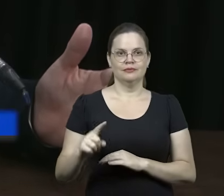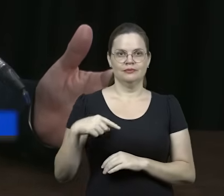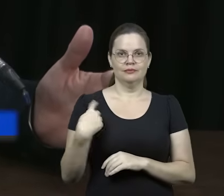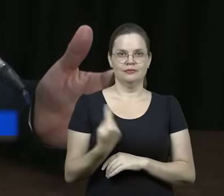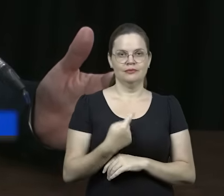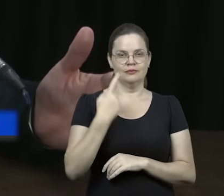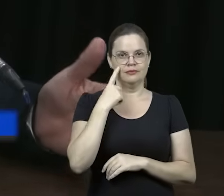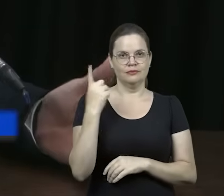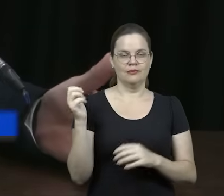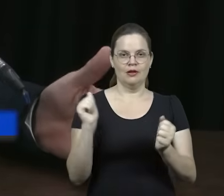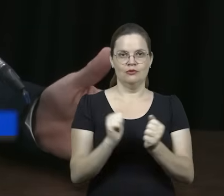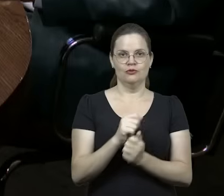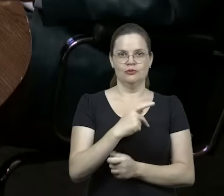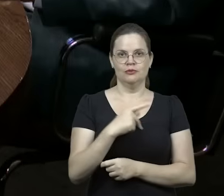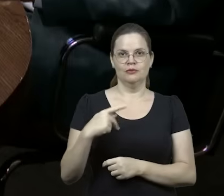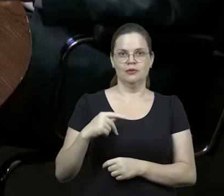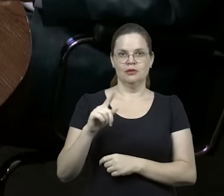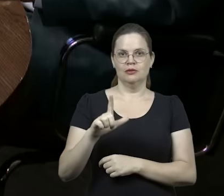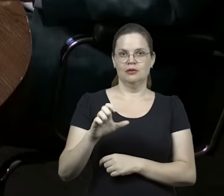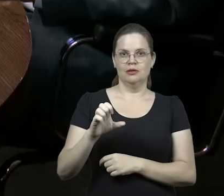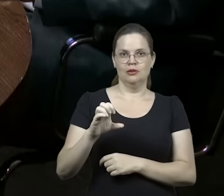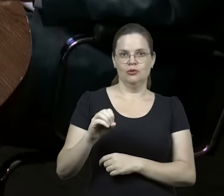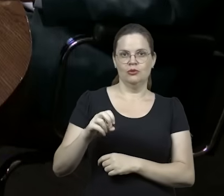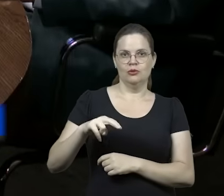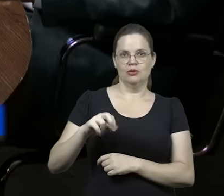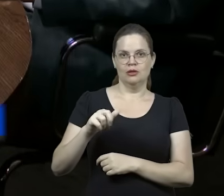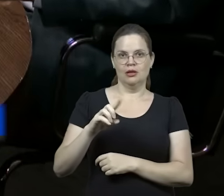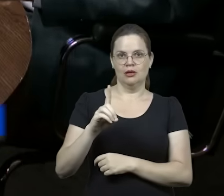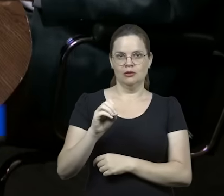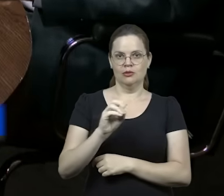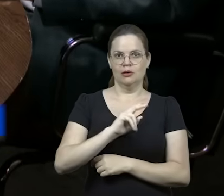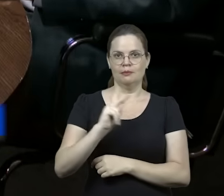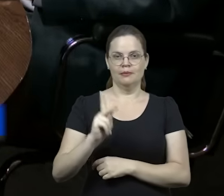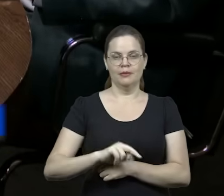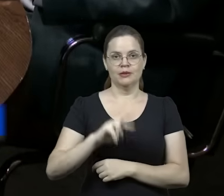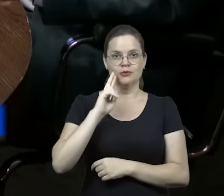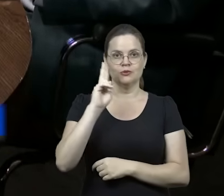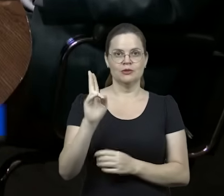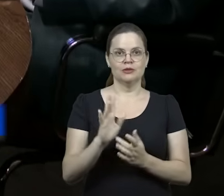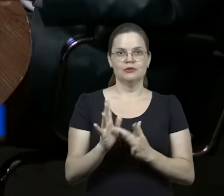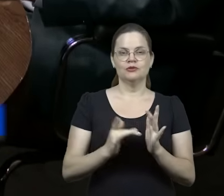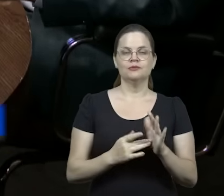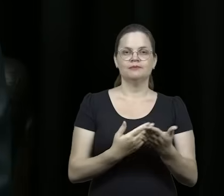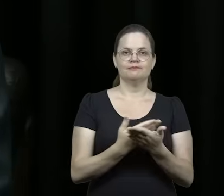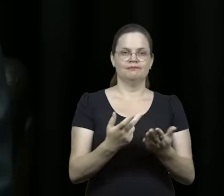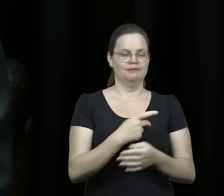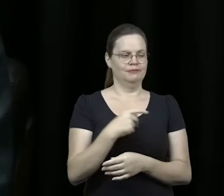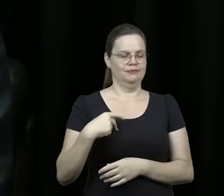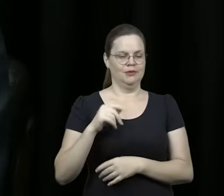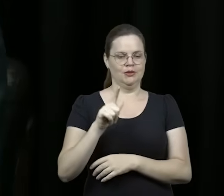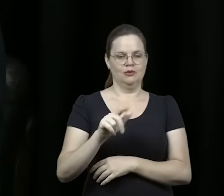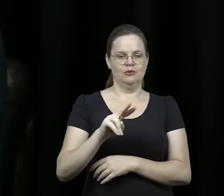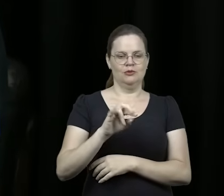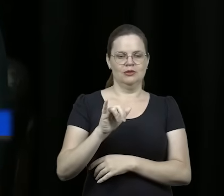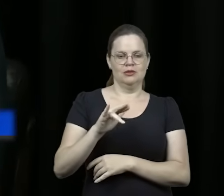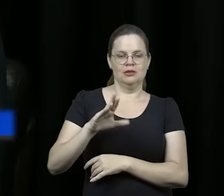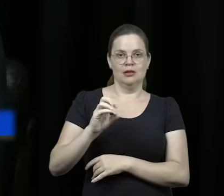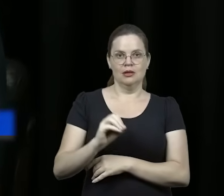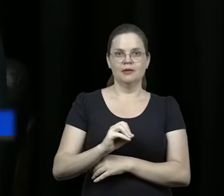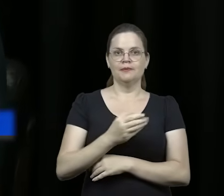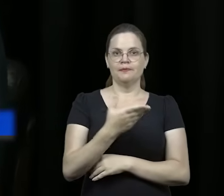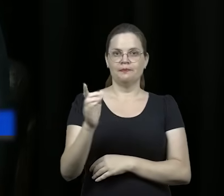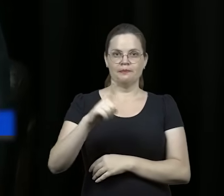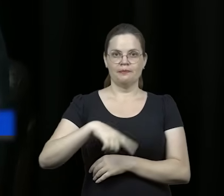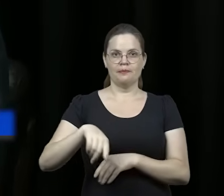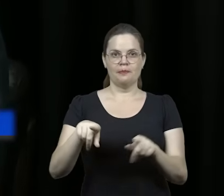vez com o pastor Leonardo. A paz do Senhor, Glória pastor. A Deus. A paz do Senhor, pastor Luciano. A paz do Senhor aos